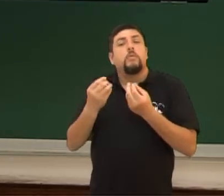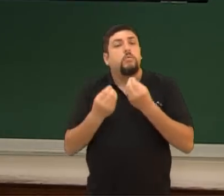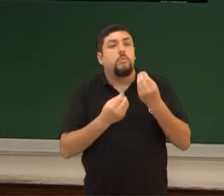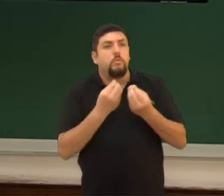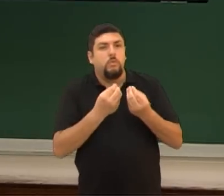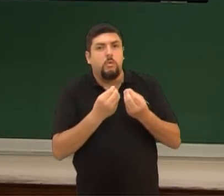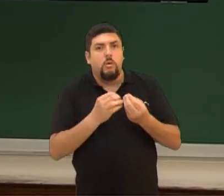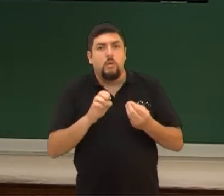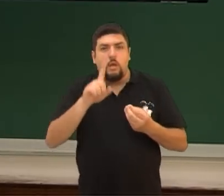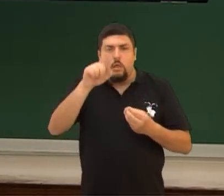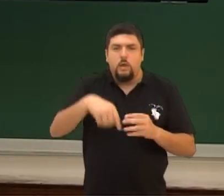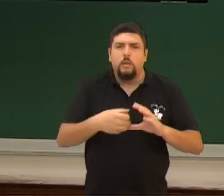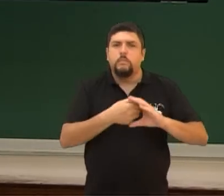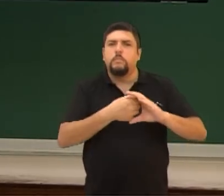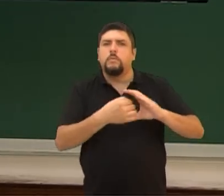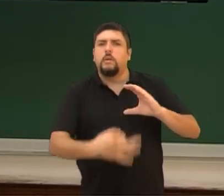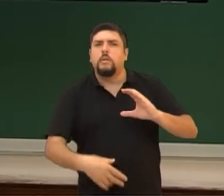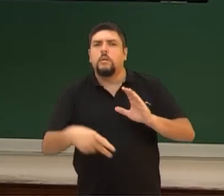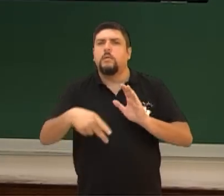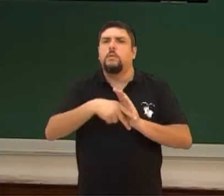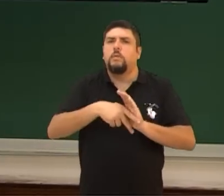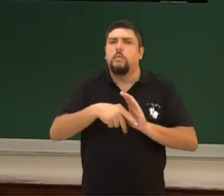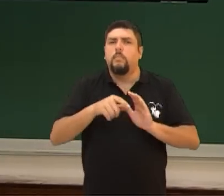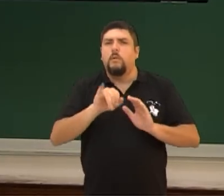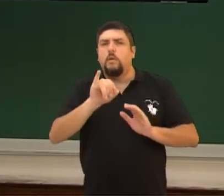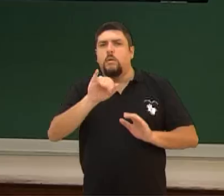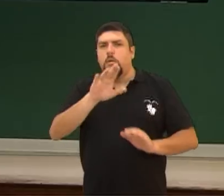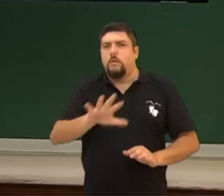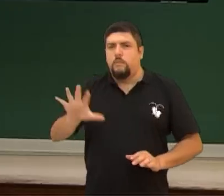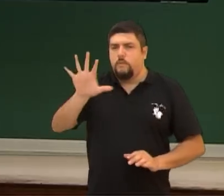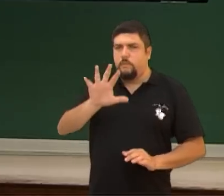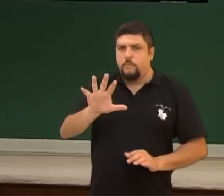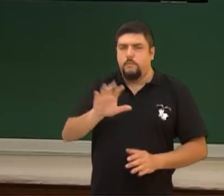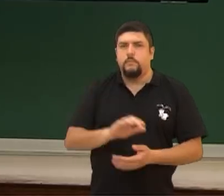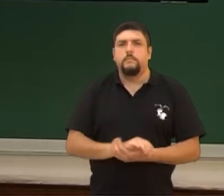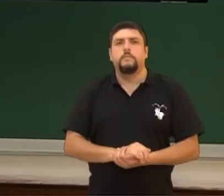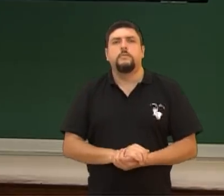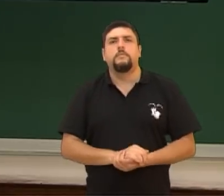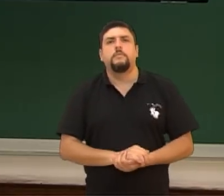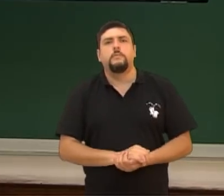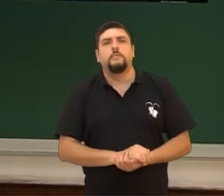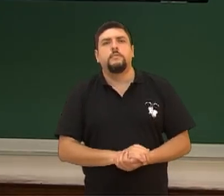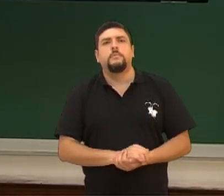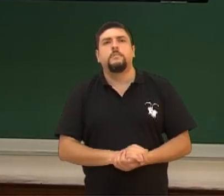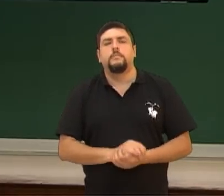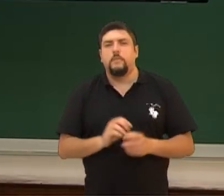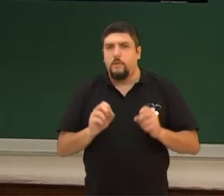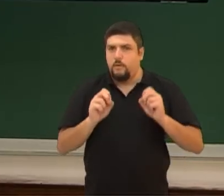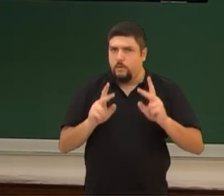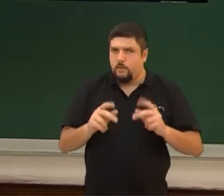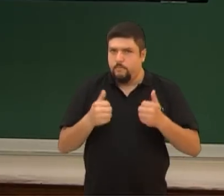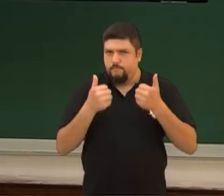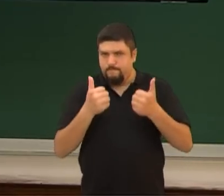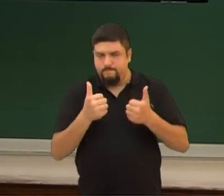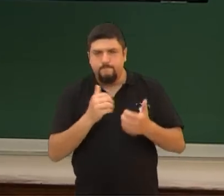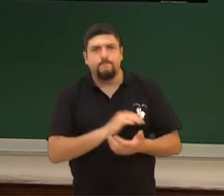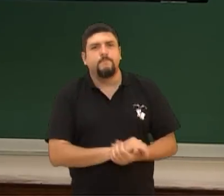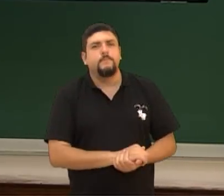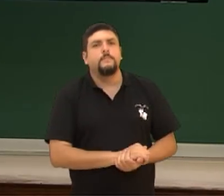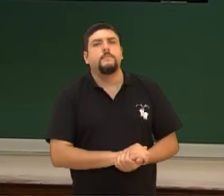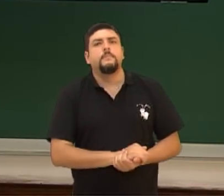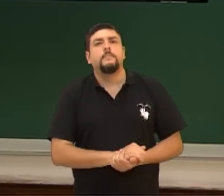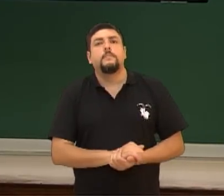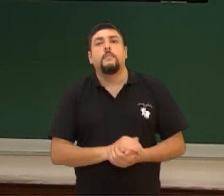algumas características elas fazem parte da maioria dos infográficos. Tranquilo? Beleza? Entenderam?